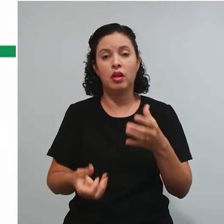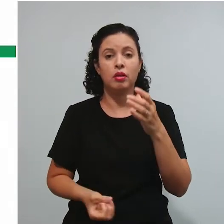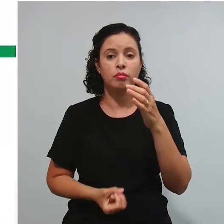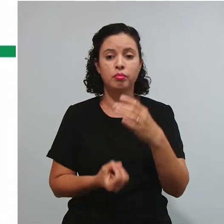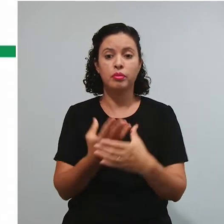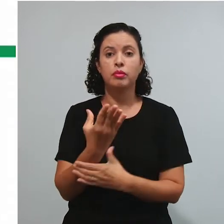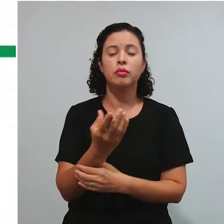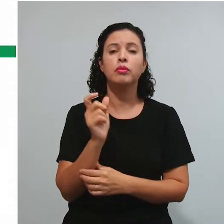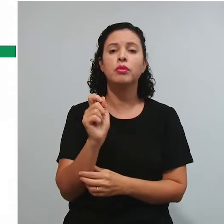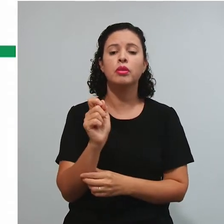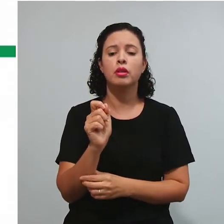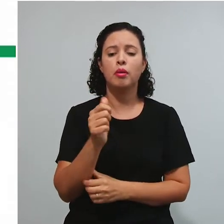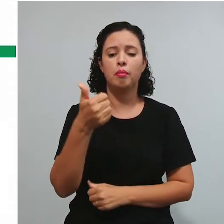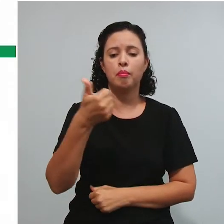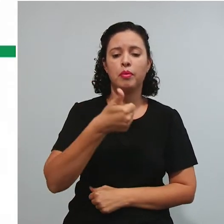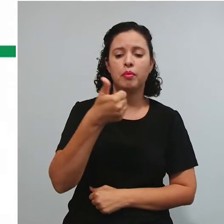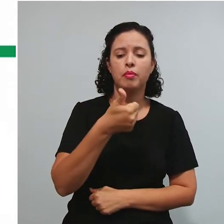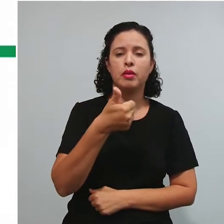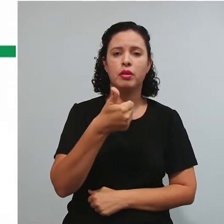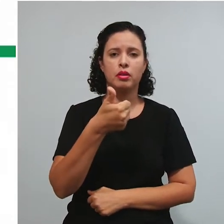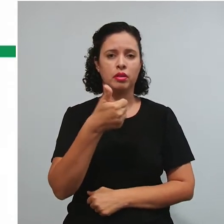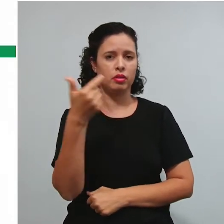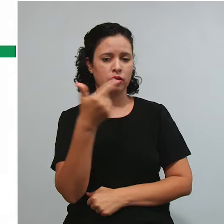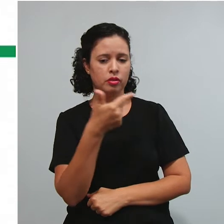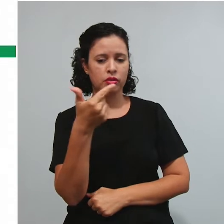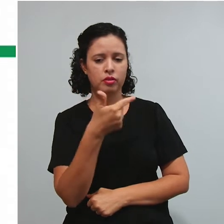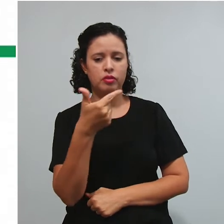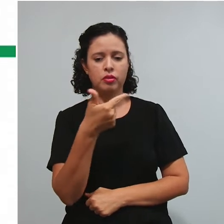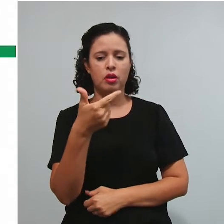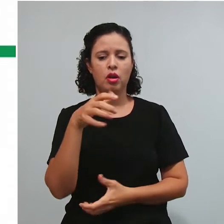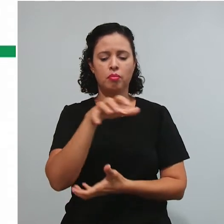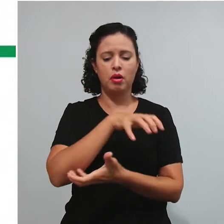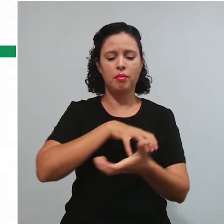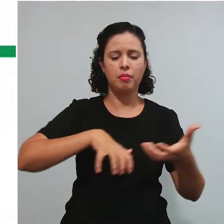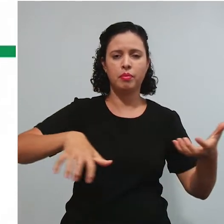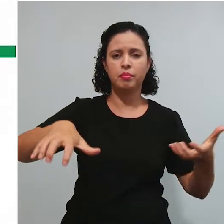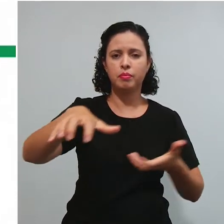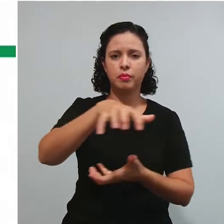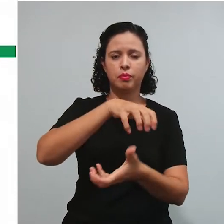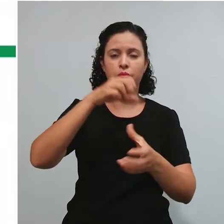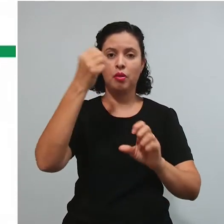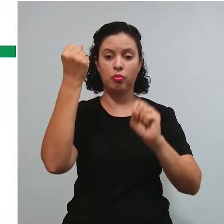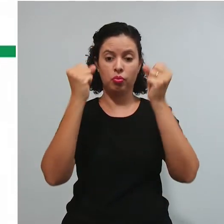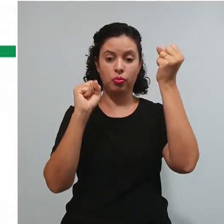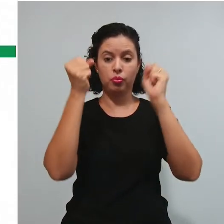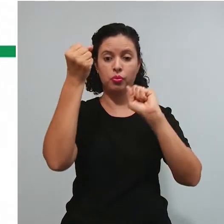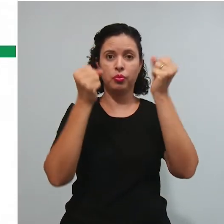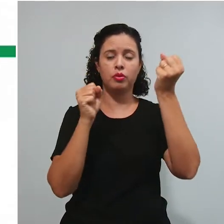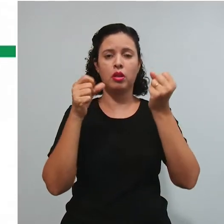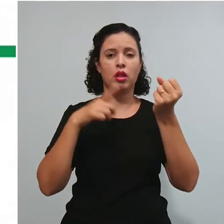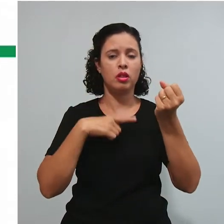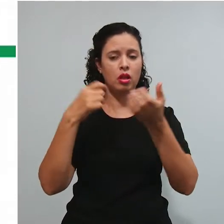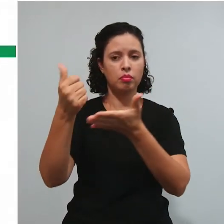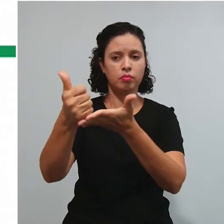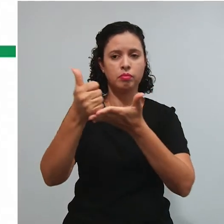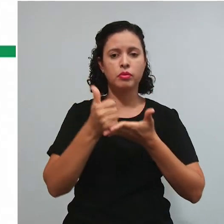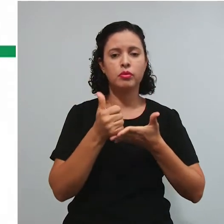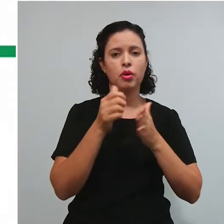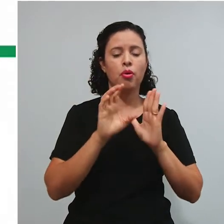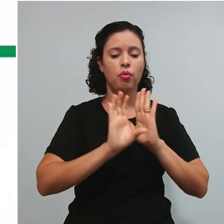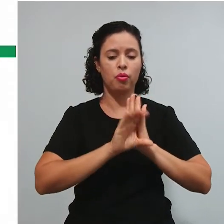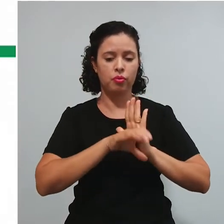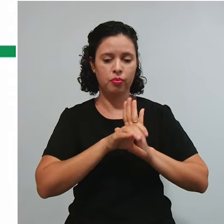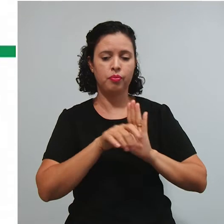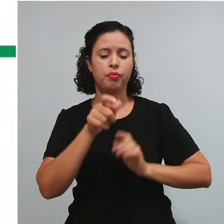a primeira e a segunda Revolução Industrial e trouxe esse